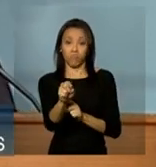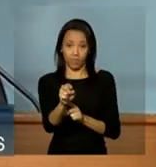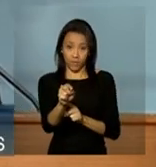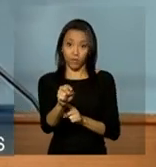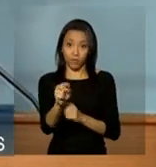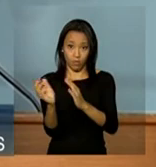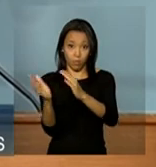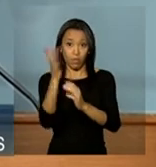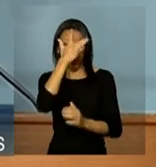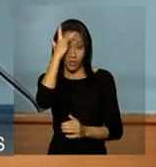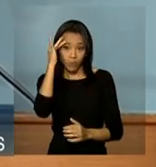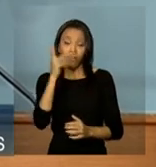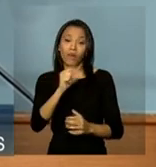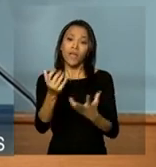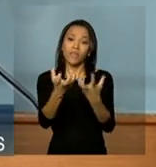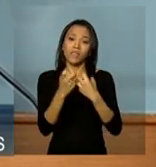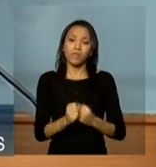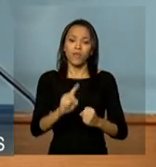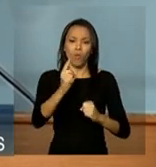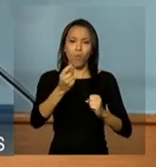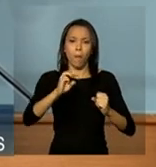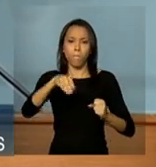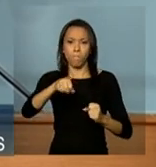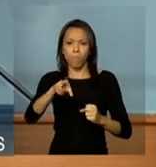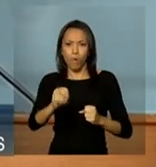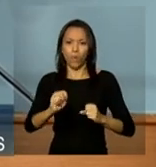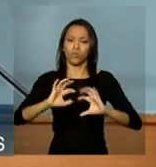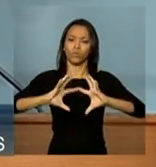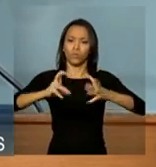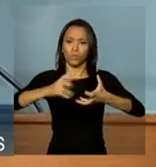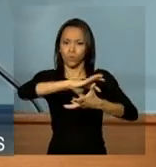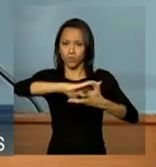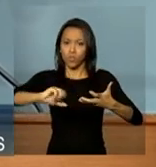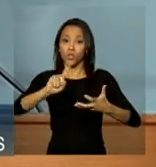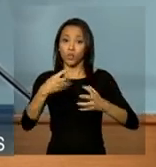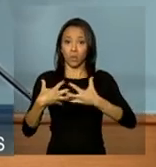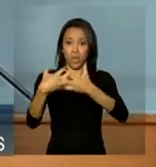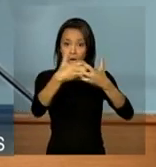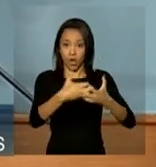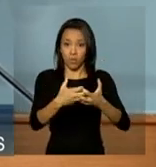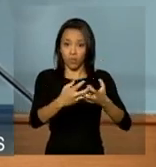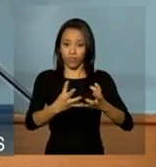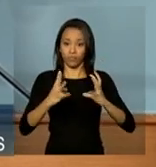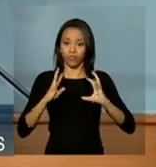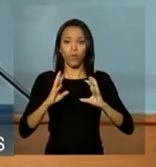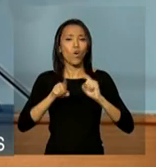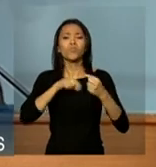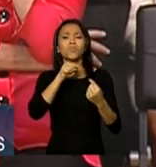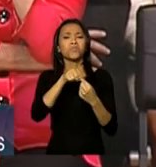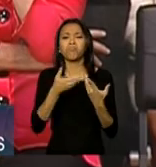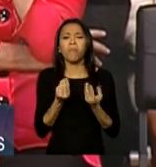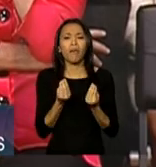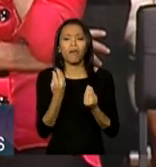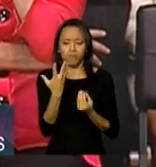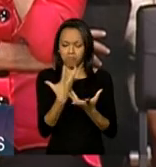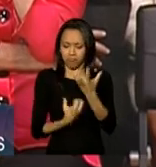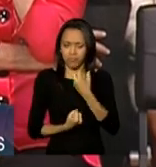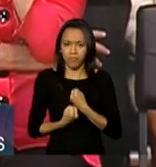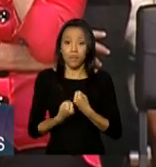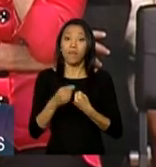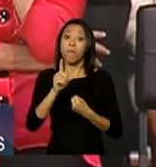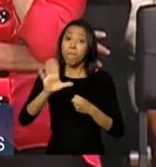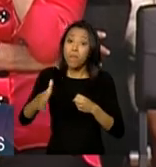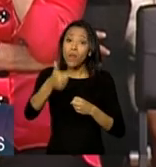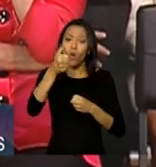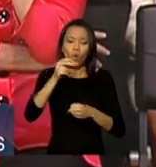receba uma retroescavadeira, uma motoniveladora e um caminhão caçamba, com o objetivo de terem melhores